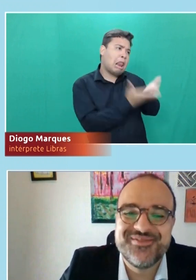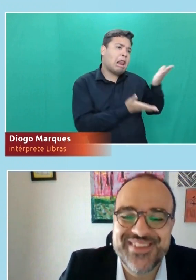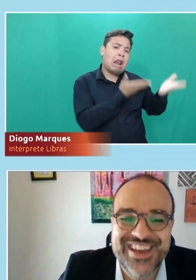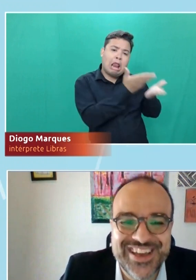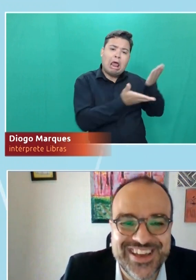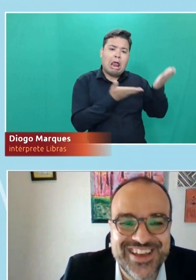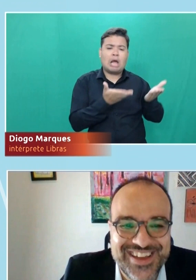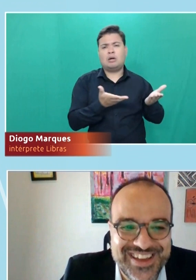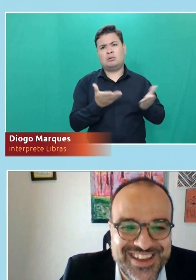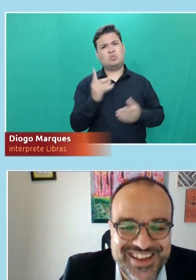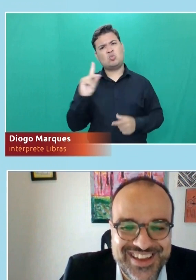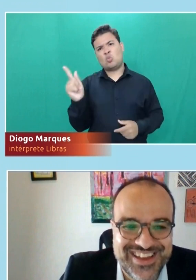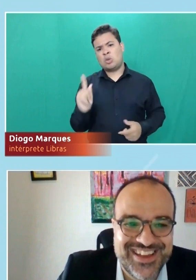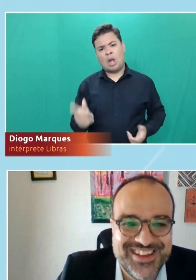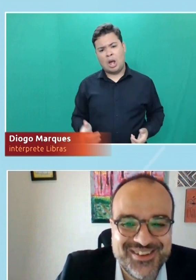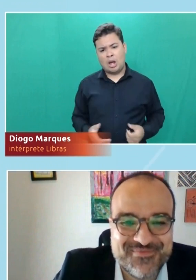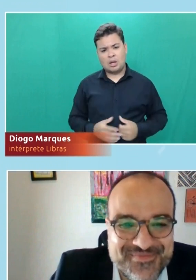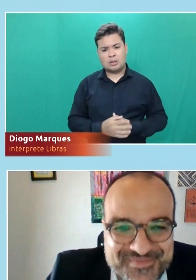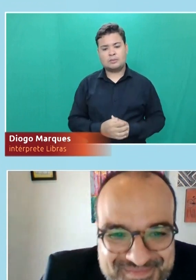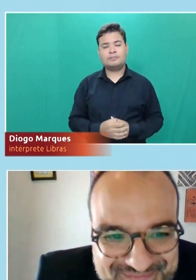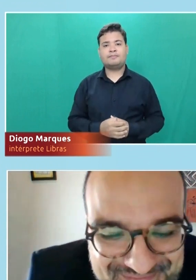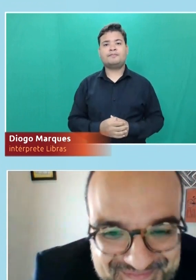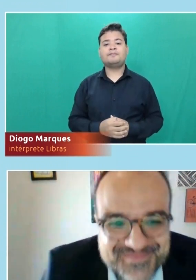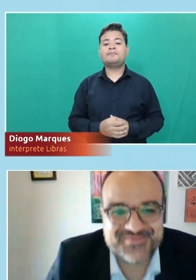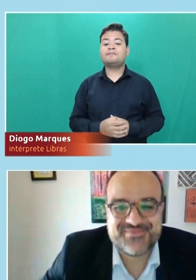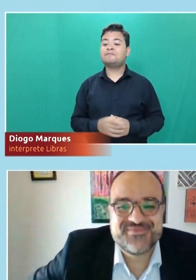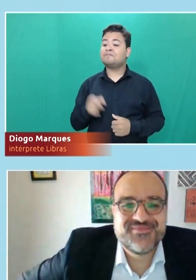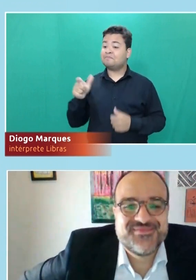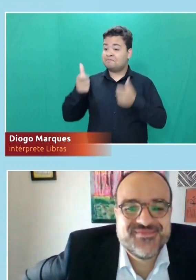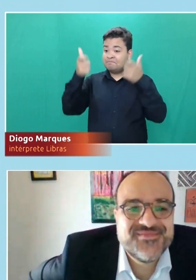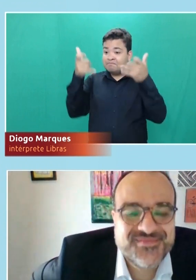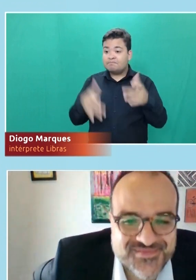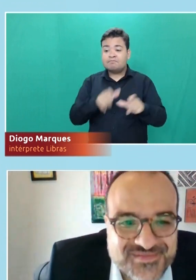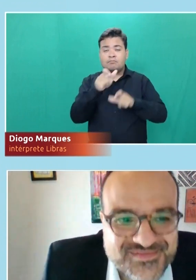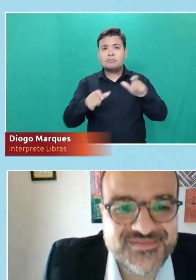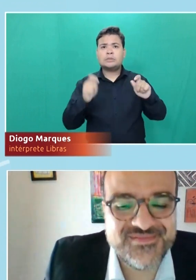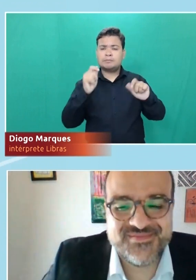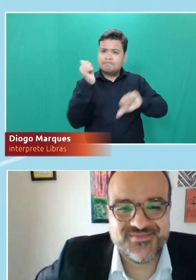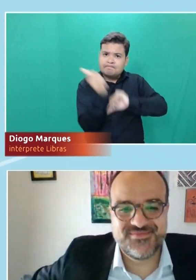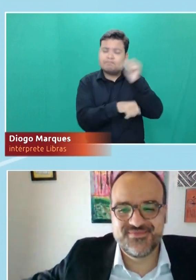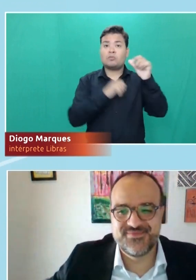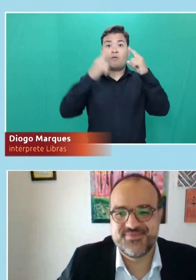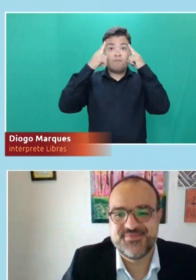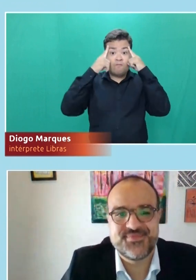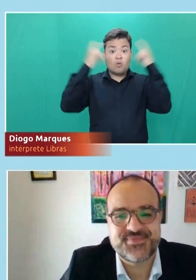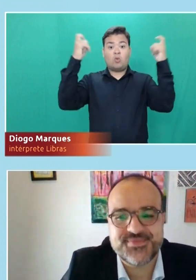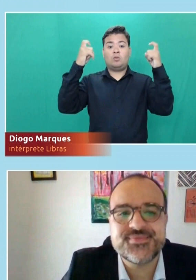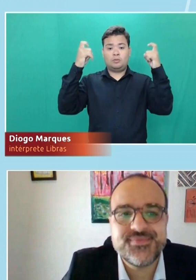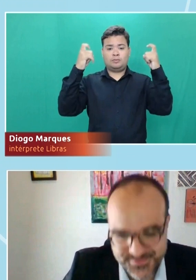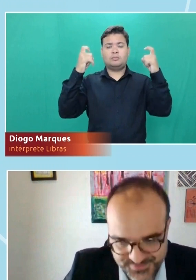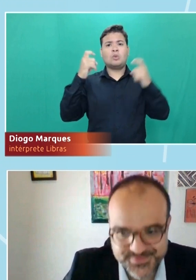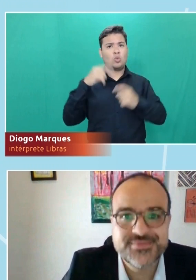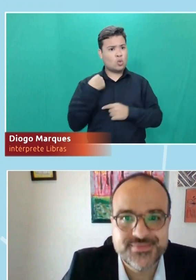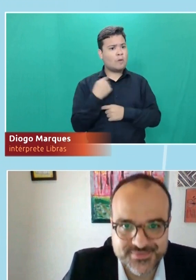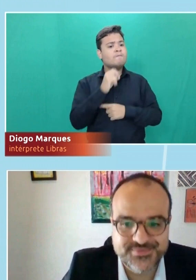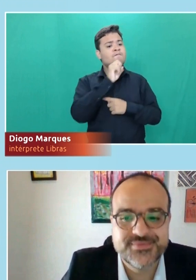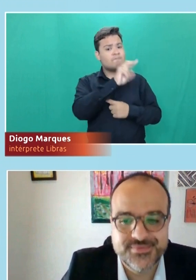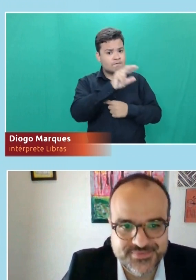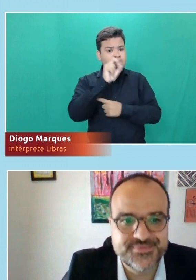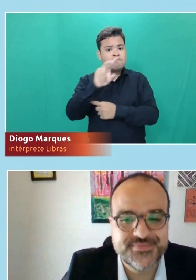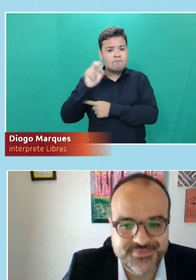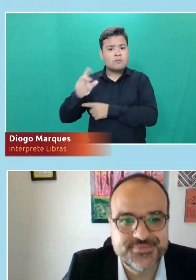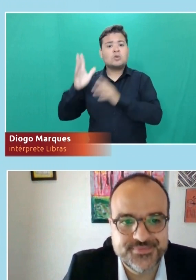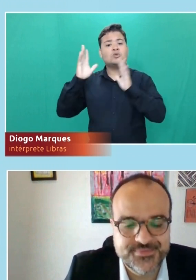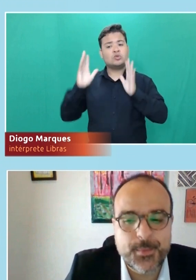dessa gente. Já que o senhor disse, né, que elas se tornam violentas em muitos momentos, foi o que a gente viu em momentos